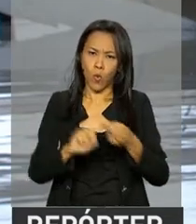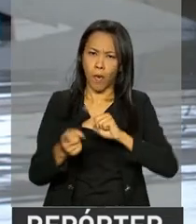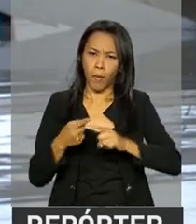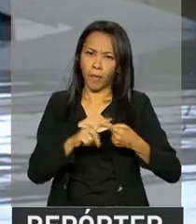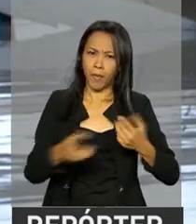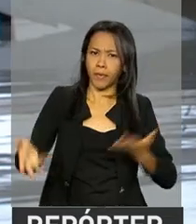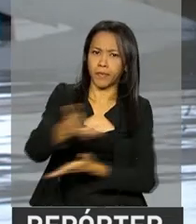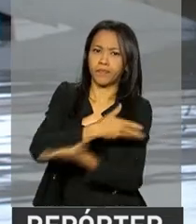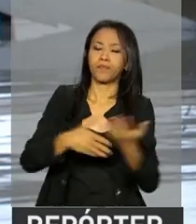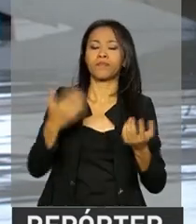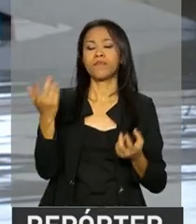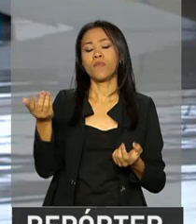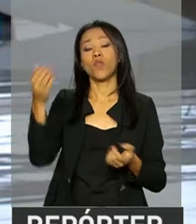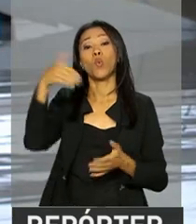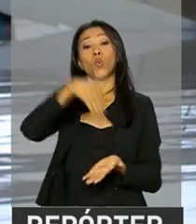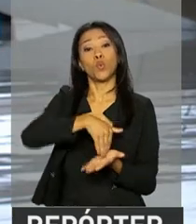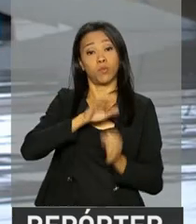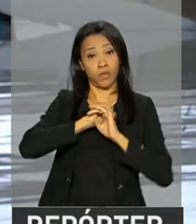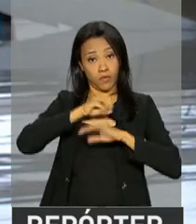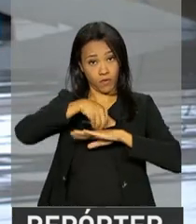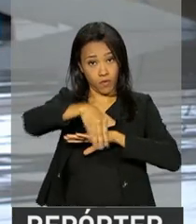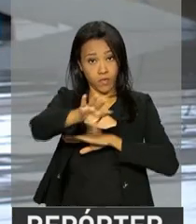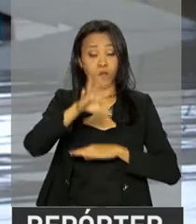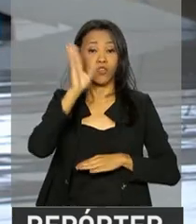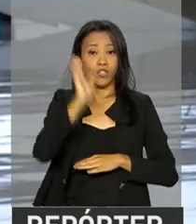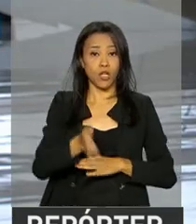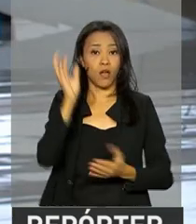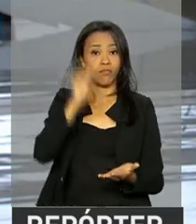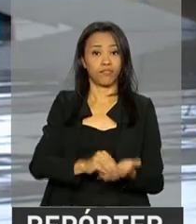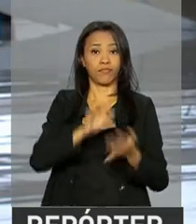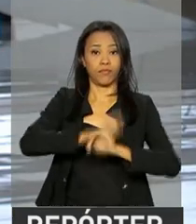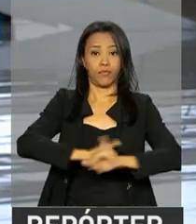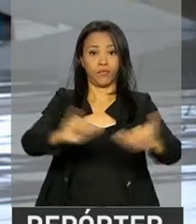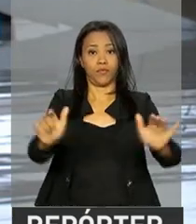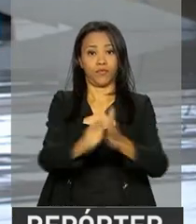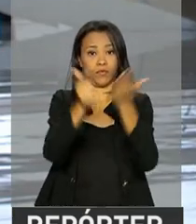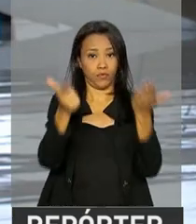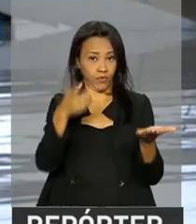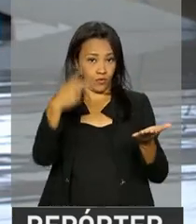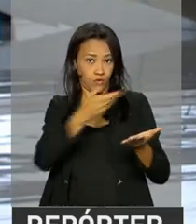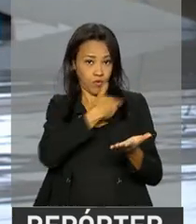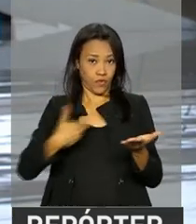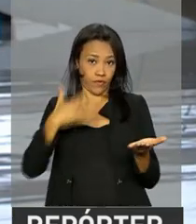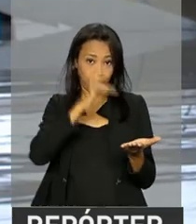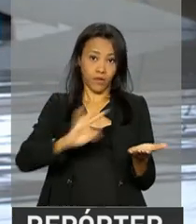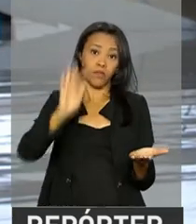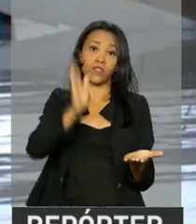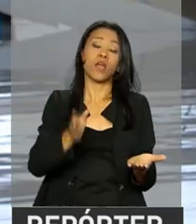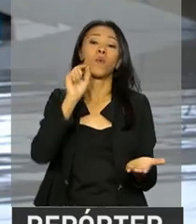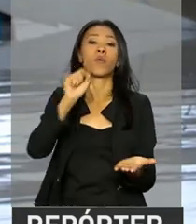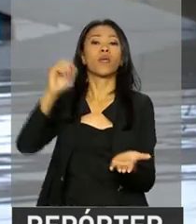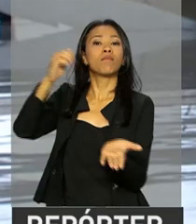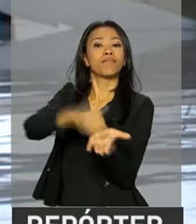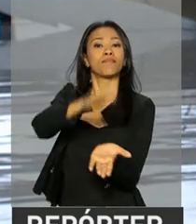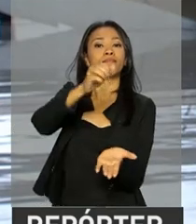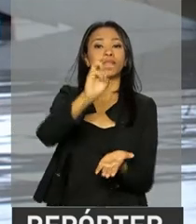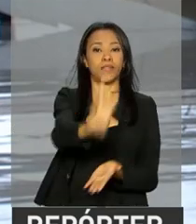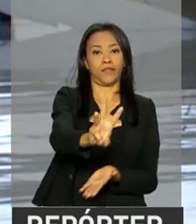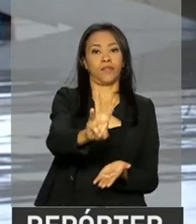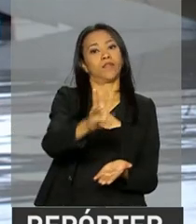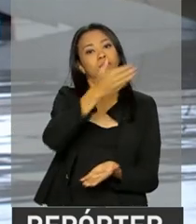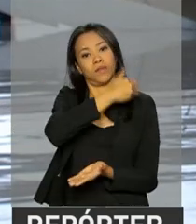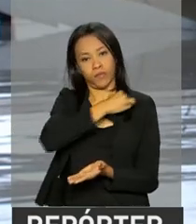eh uma última informação é que saiu no Diário Oficial da União desta quarta-feira a exoneração de três